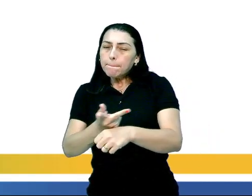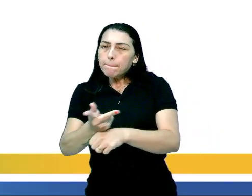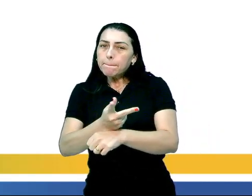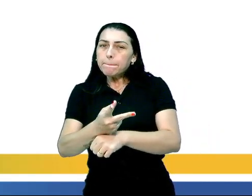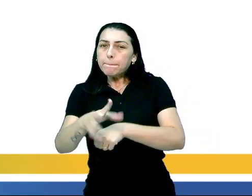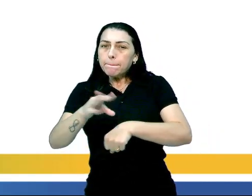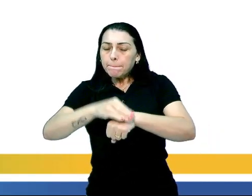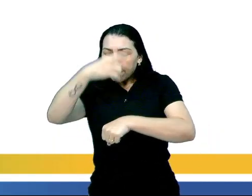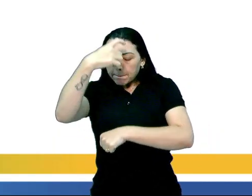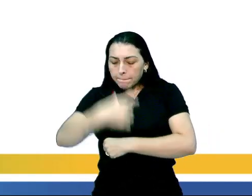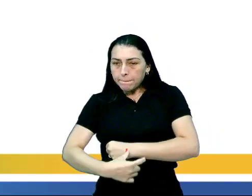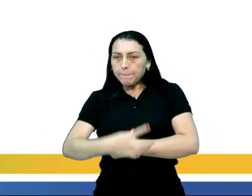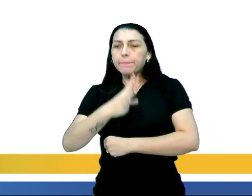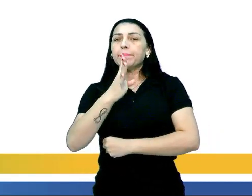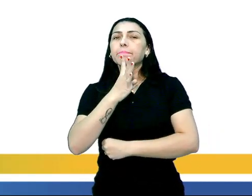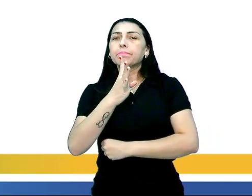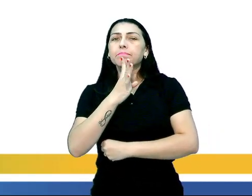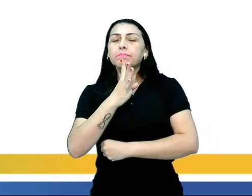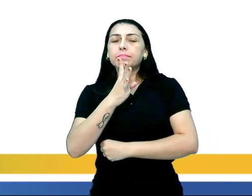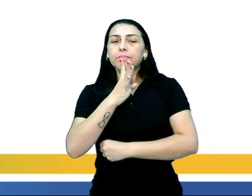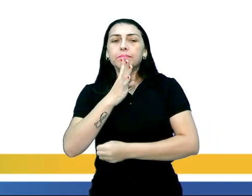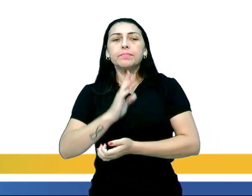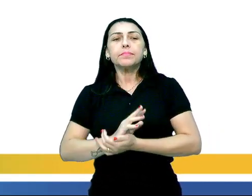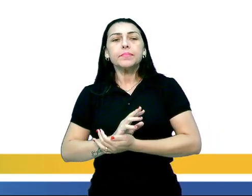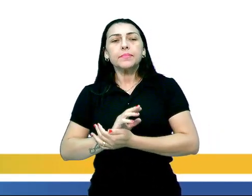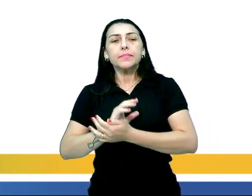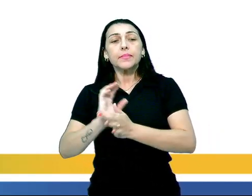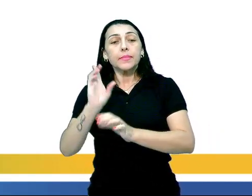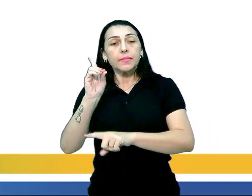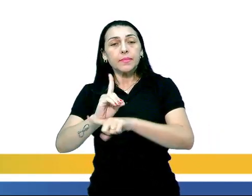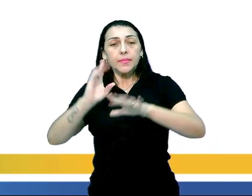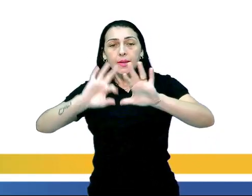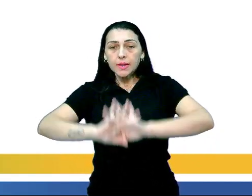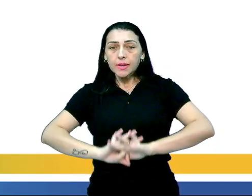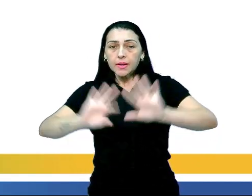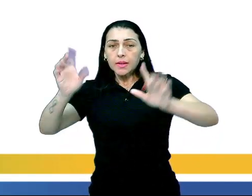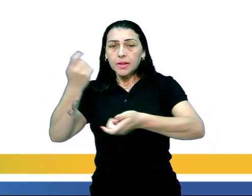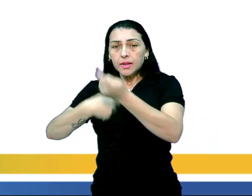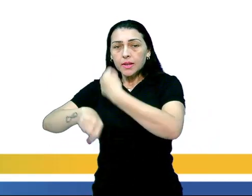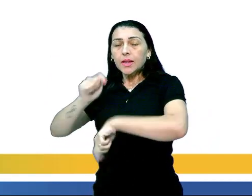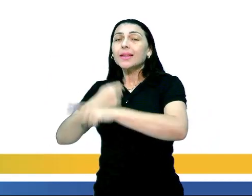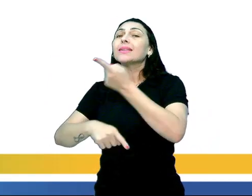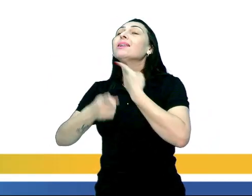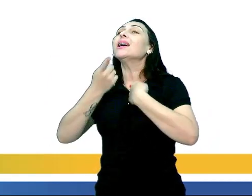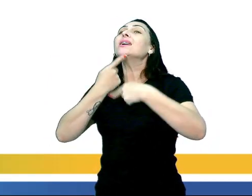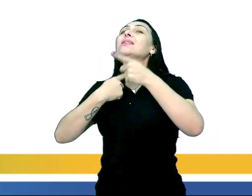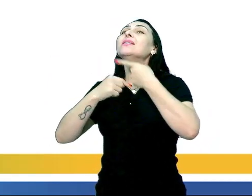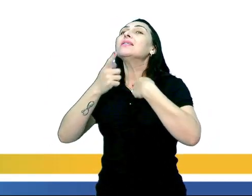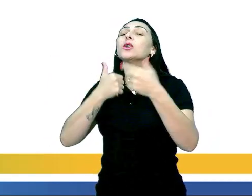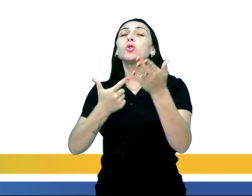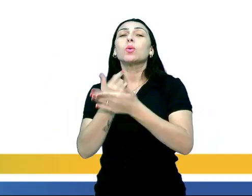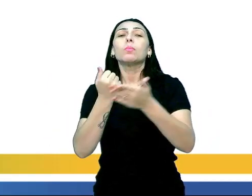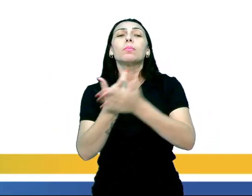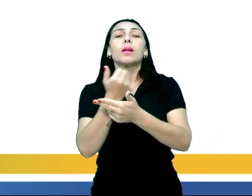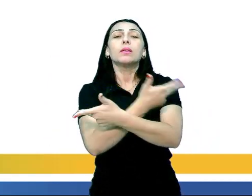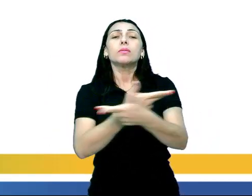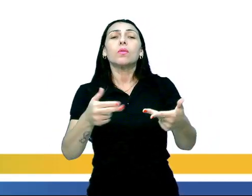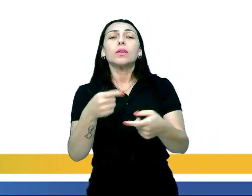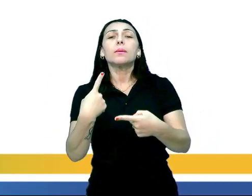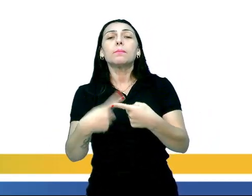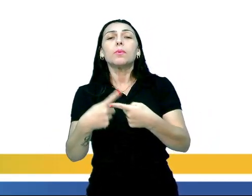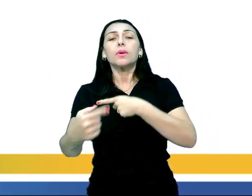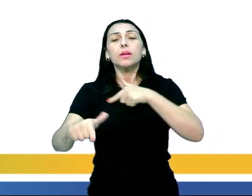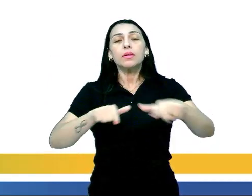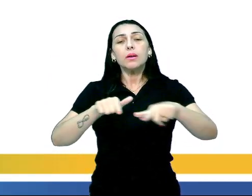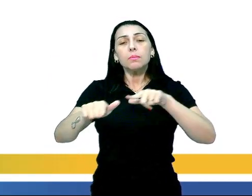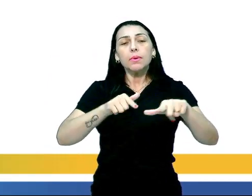Isolamento social e procura de autoconhecimento. Letra D. Dependência econômica e